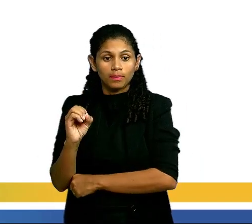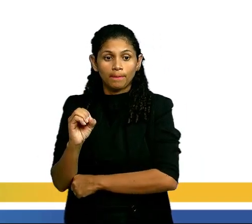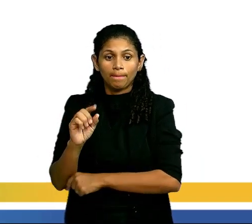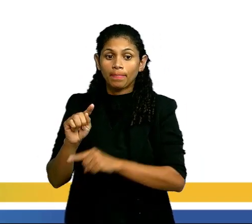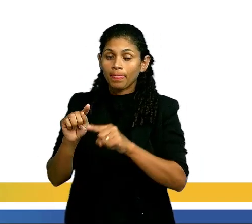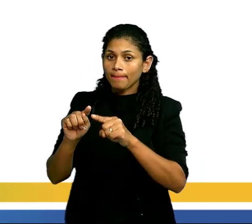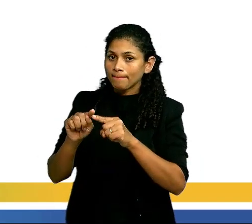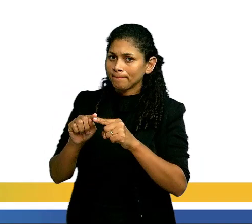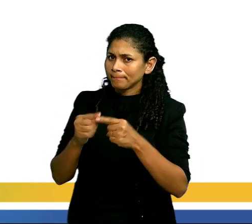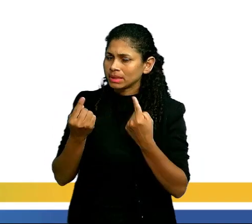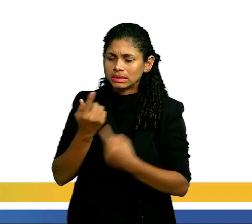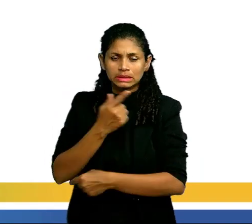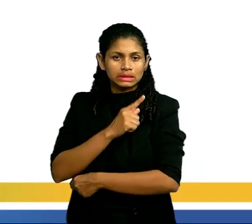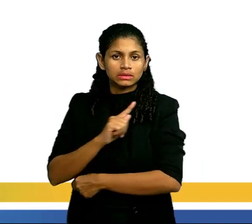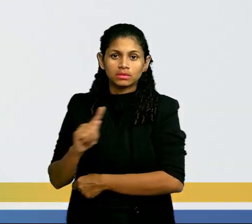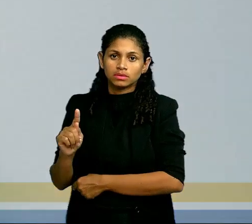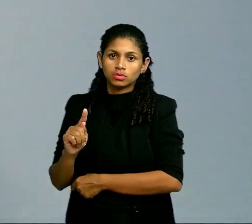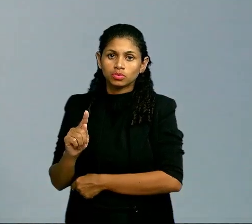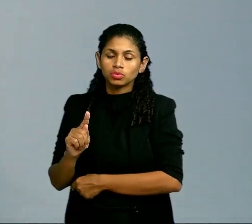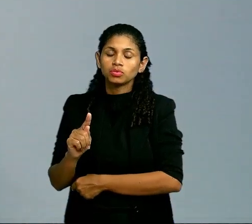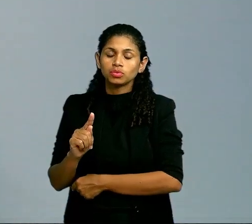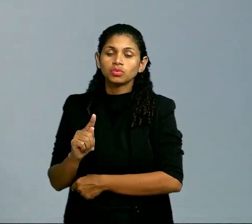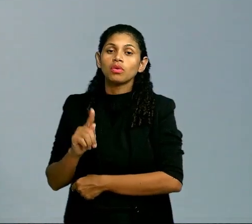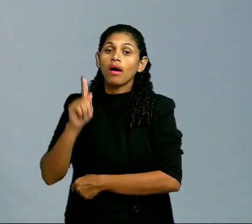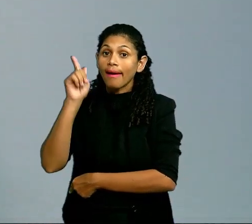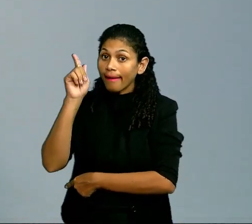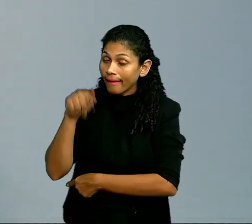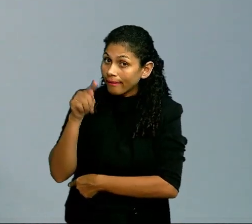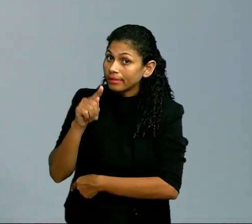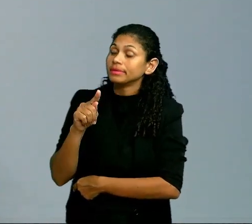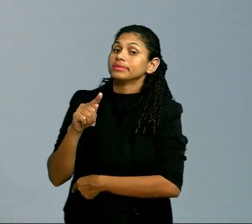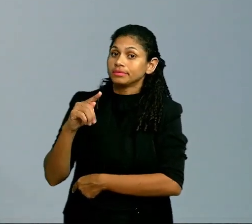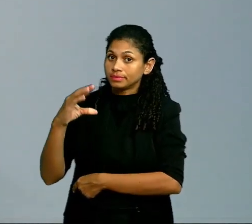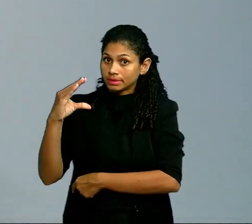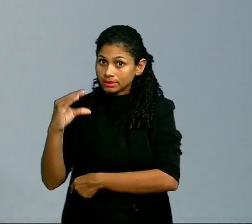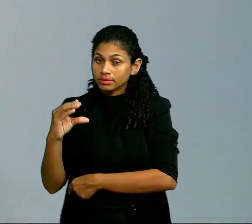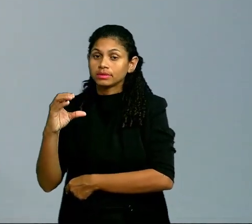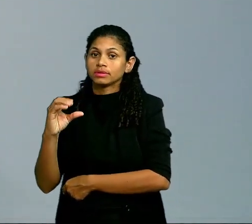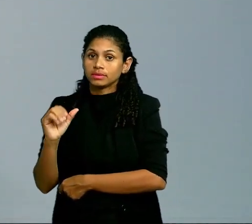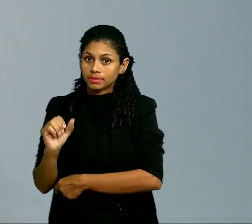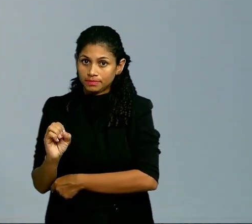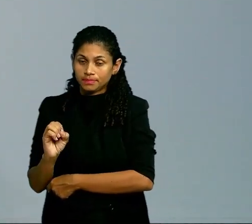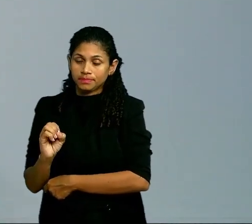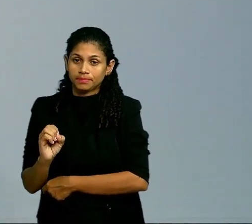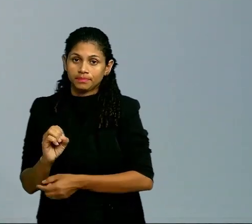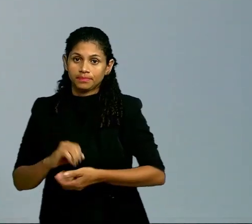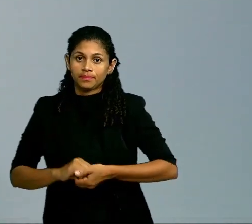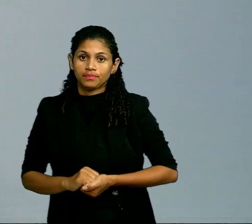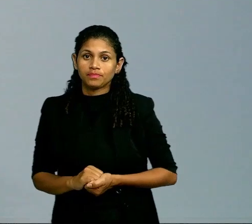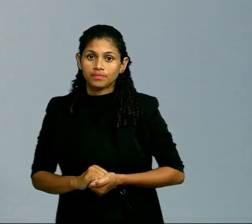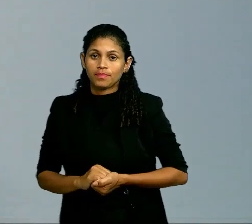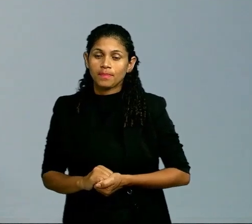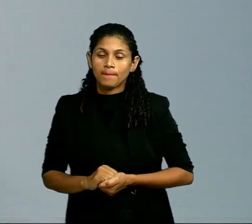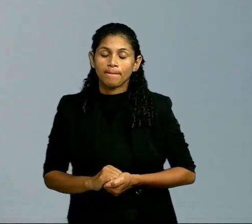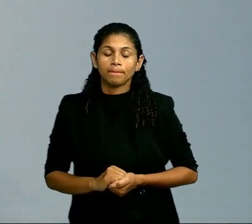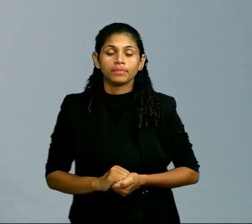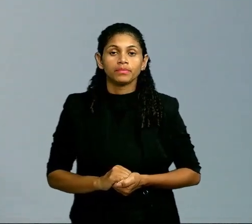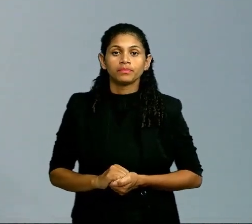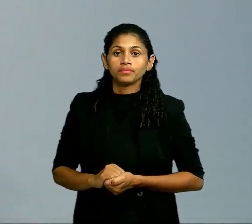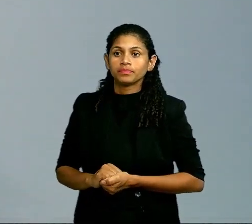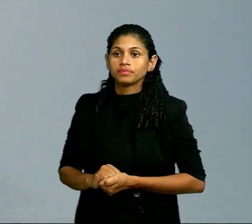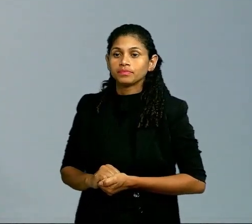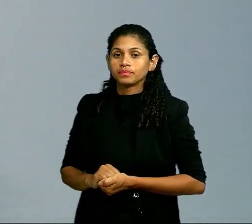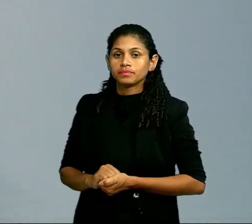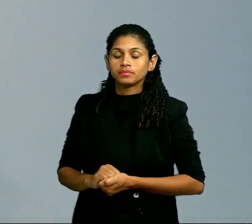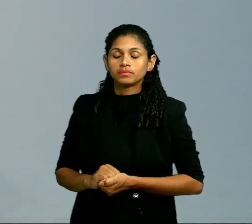carbono é orgânico. Tudo bem, pessoal? Então, para ficar bem claro, para o composto ser considerado orgânico, é necessário que ele